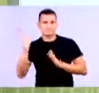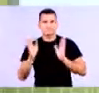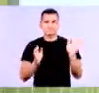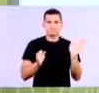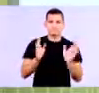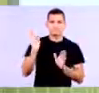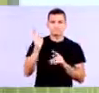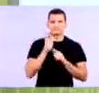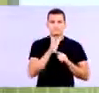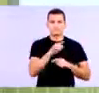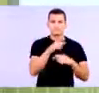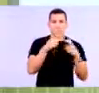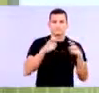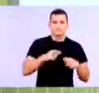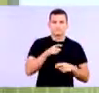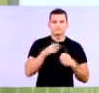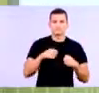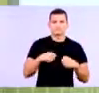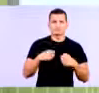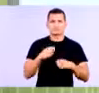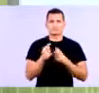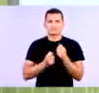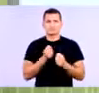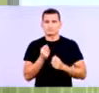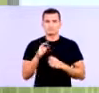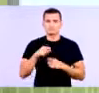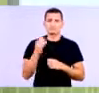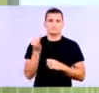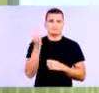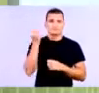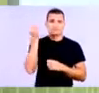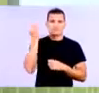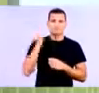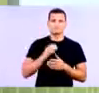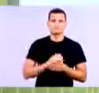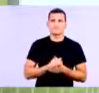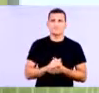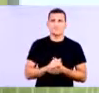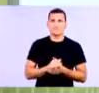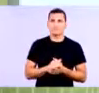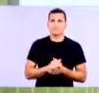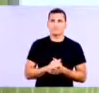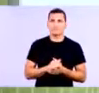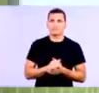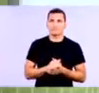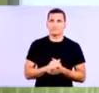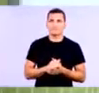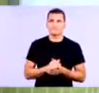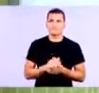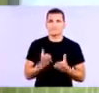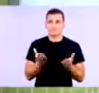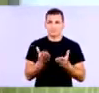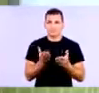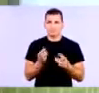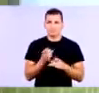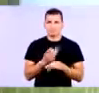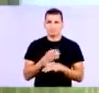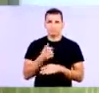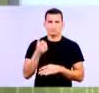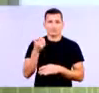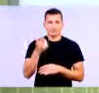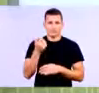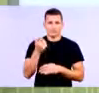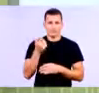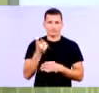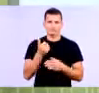você deverá correr, tá? E isso é importante. Então, veja bem, nós encerramos a nossa primeira